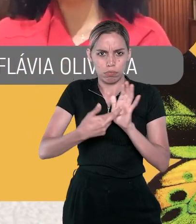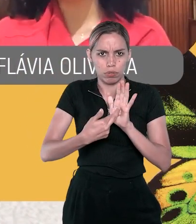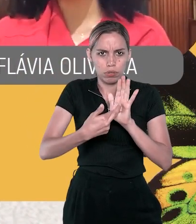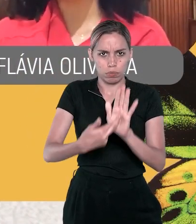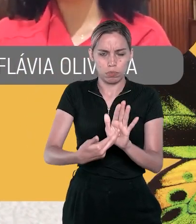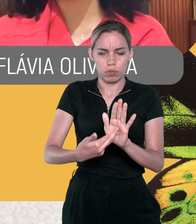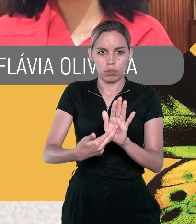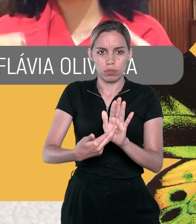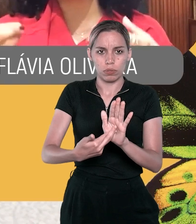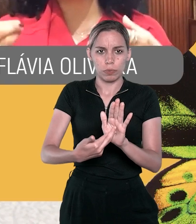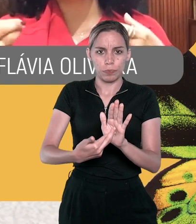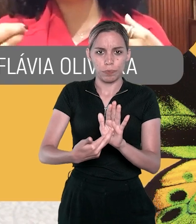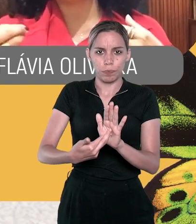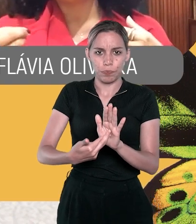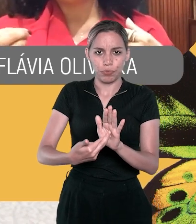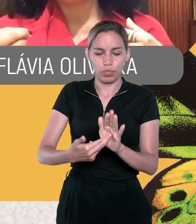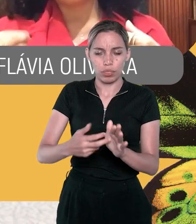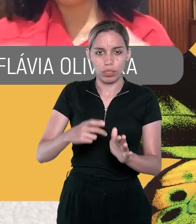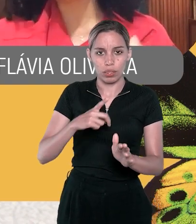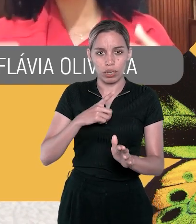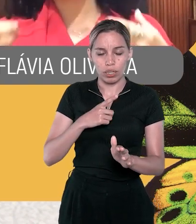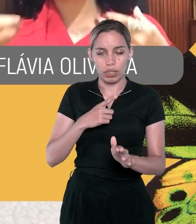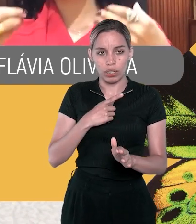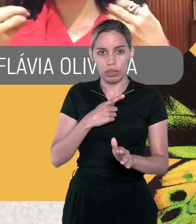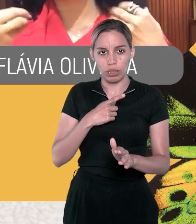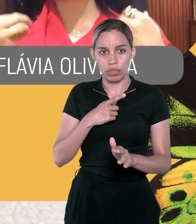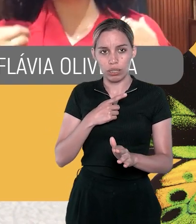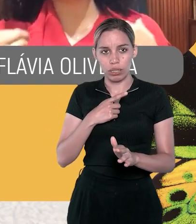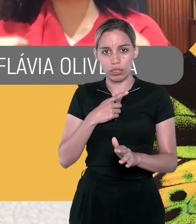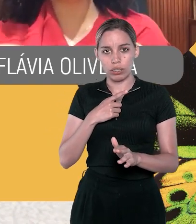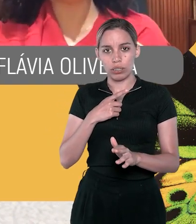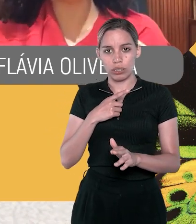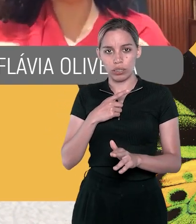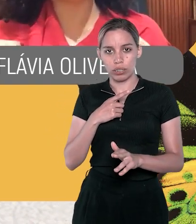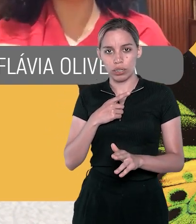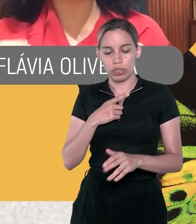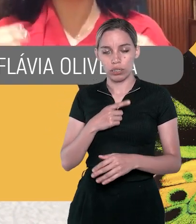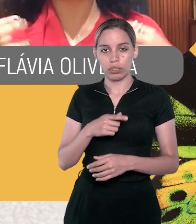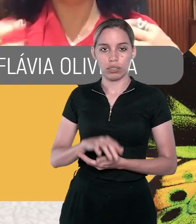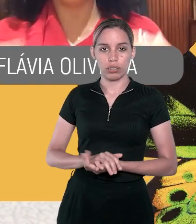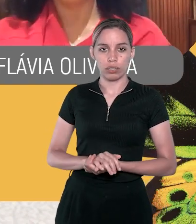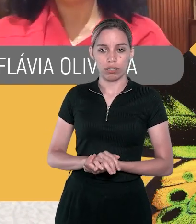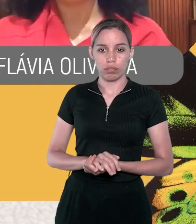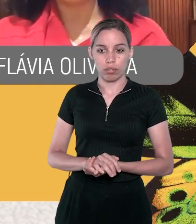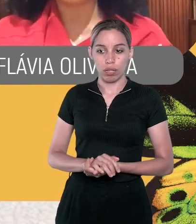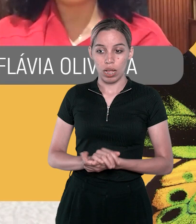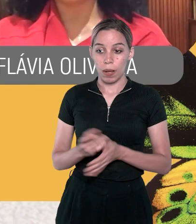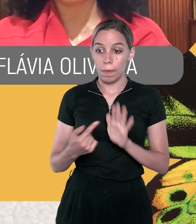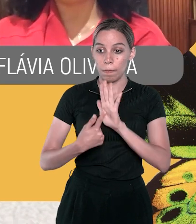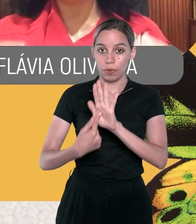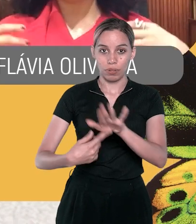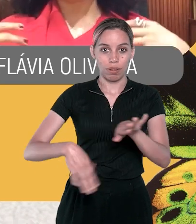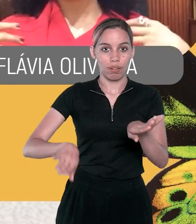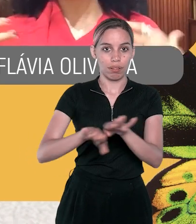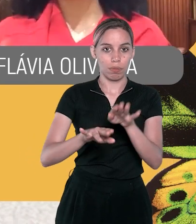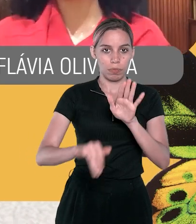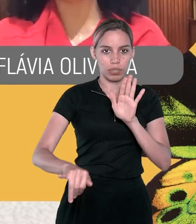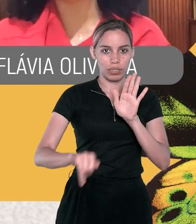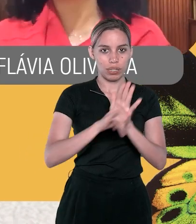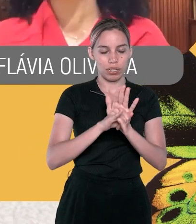há, em alguma medida, essa autodeclaração, essa identidade negra que também ela é